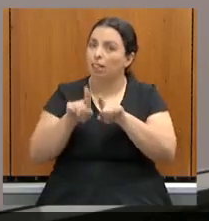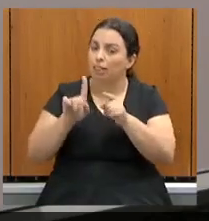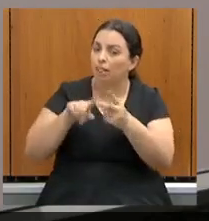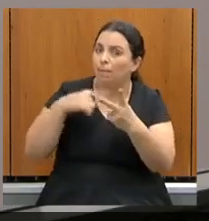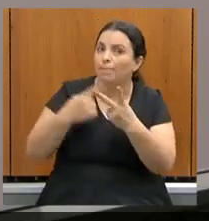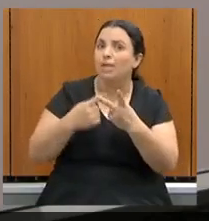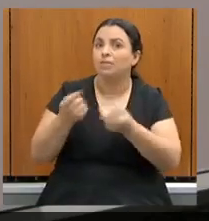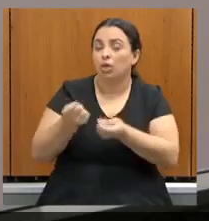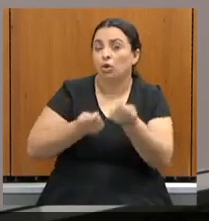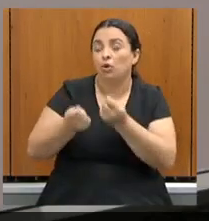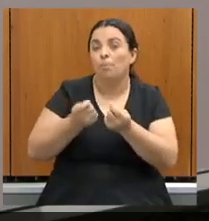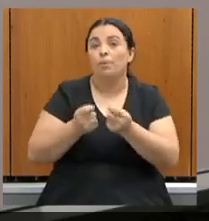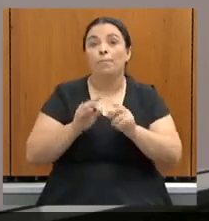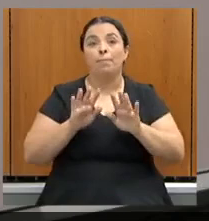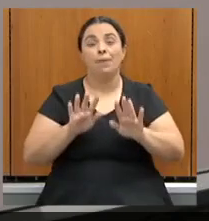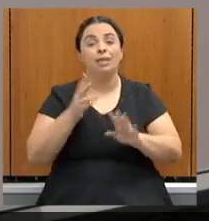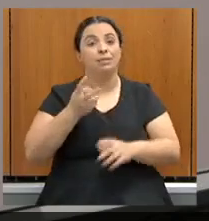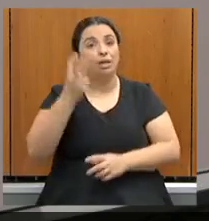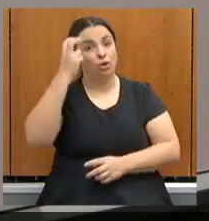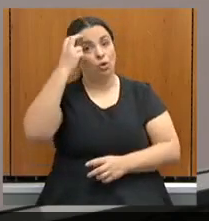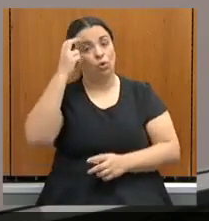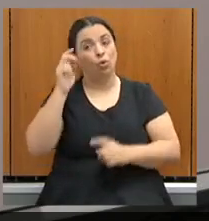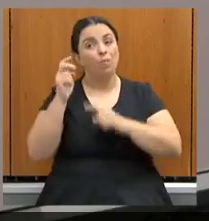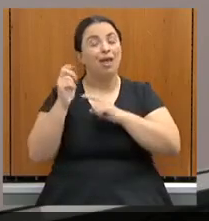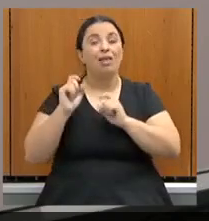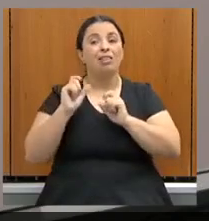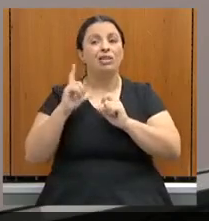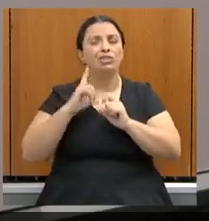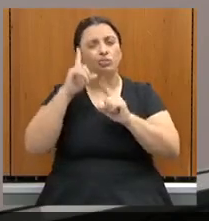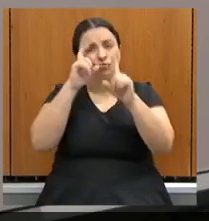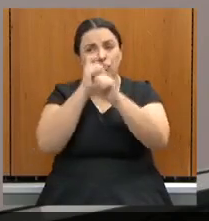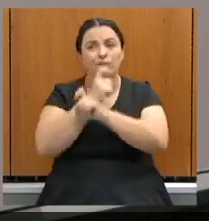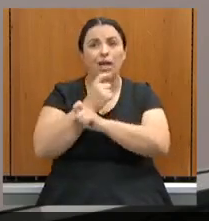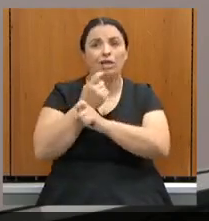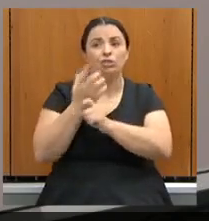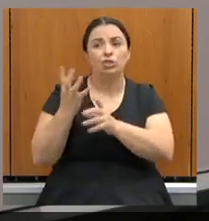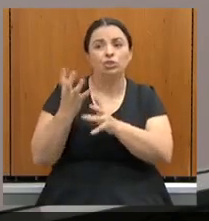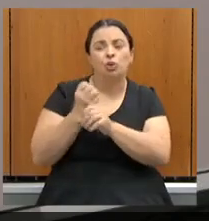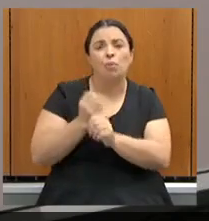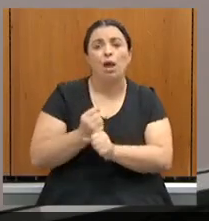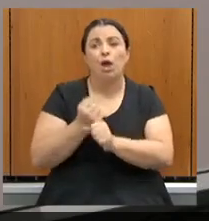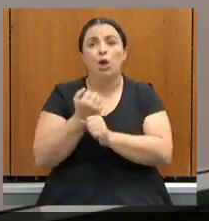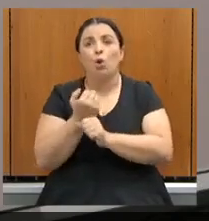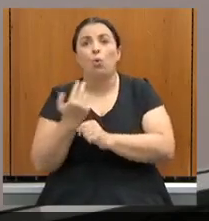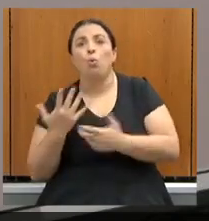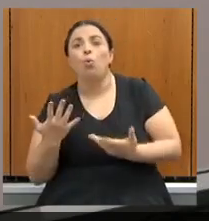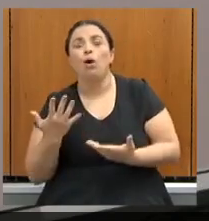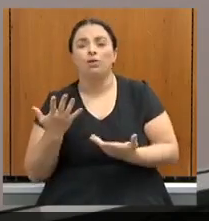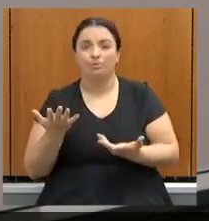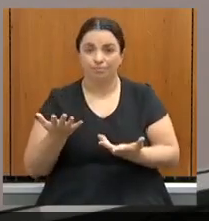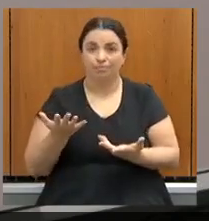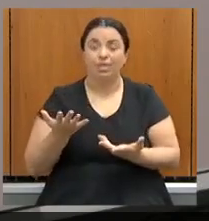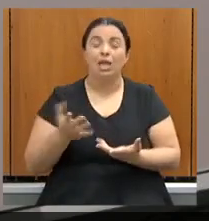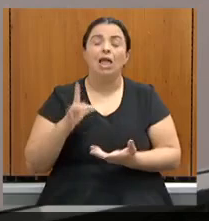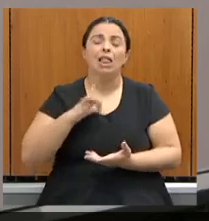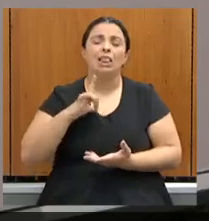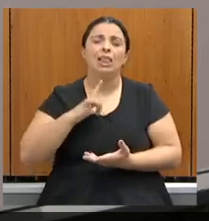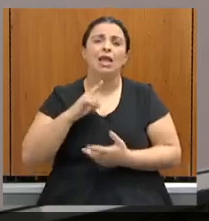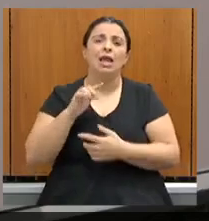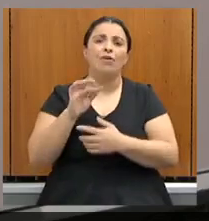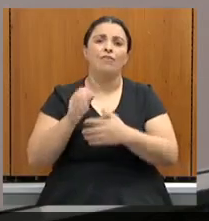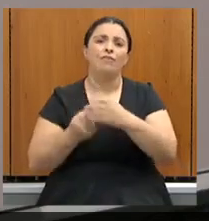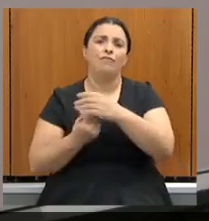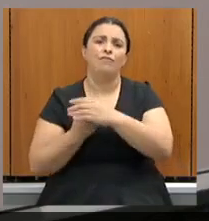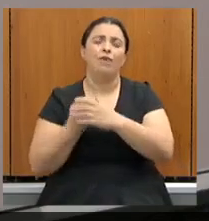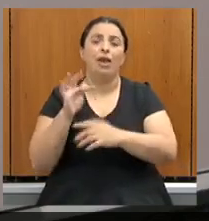cultura tem dificuldade de quantificar quanto ela gera. Nós temos dados da Fundação Getúlio Vargas de cada um real investido, quatro